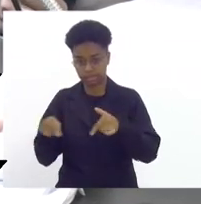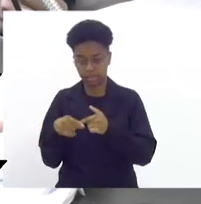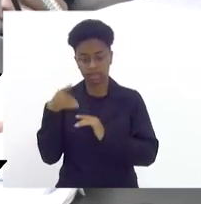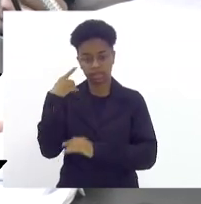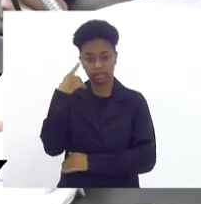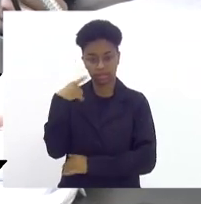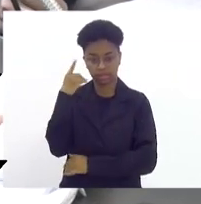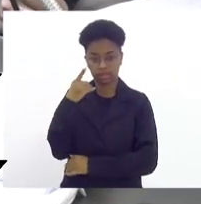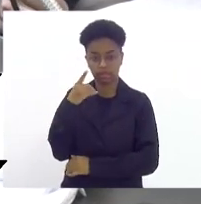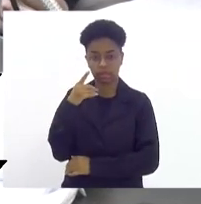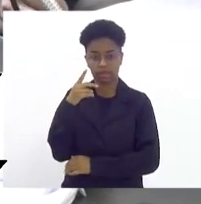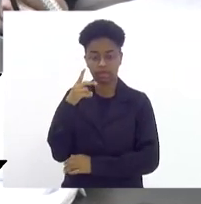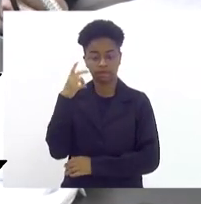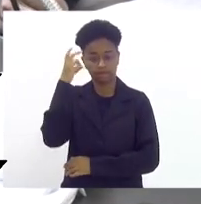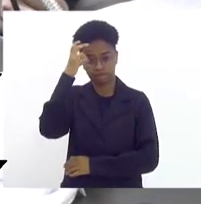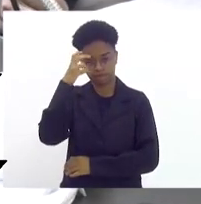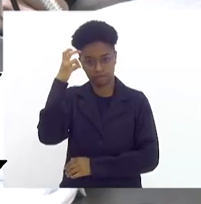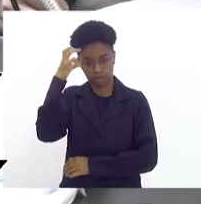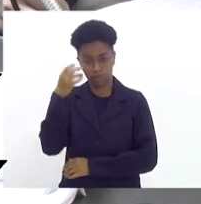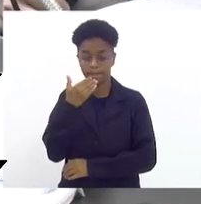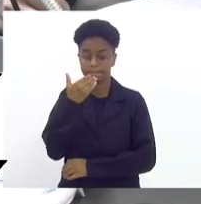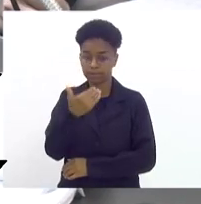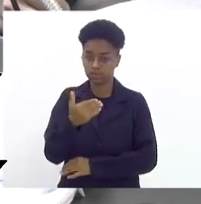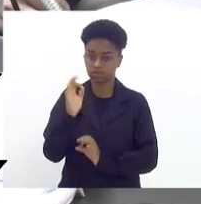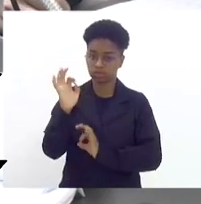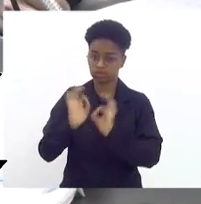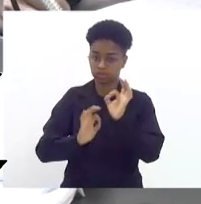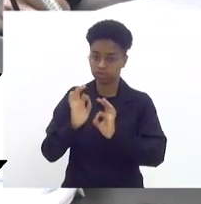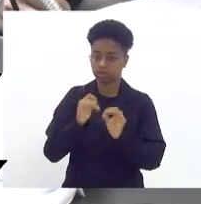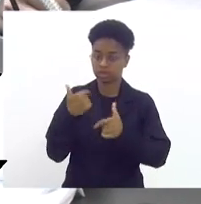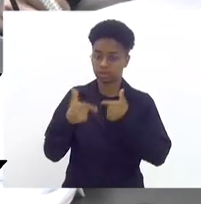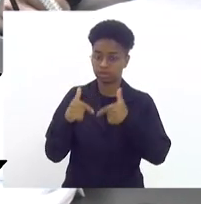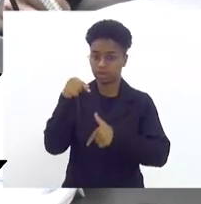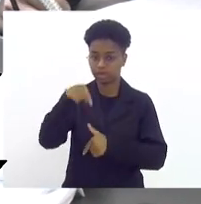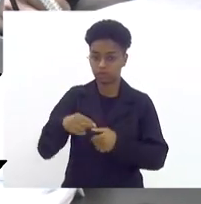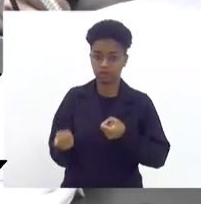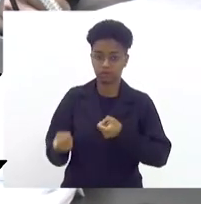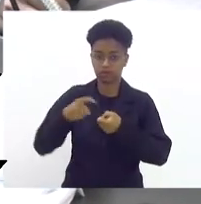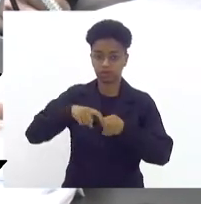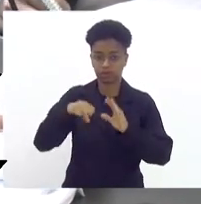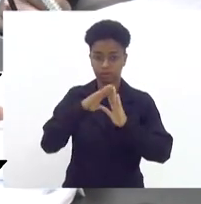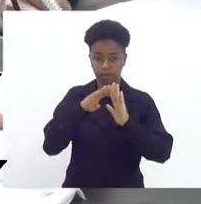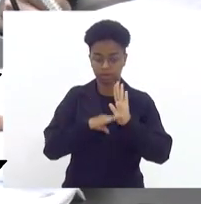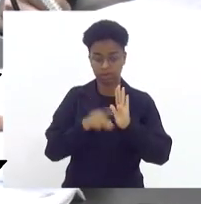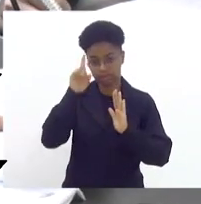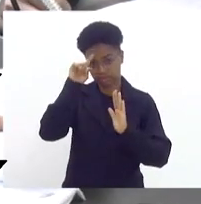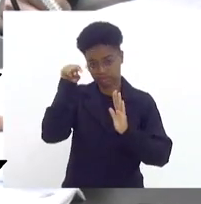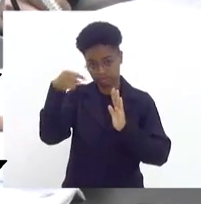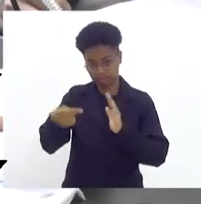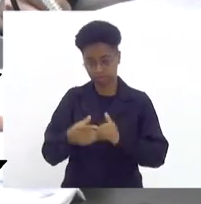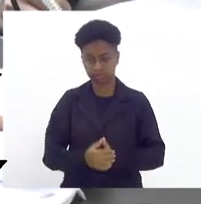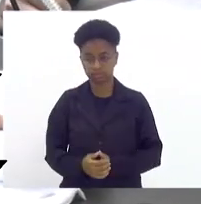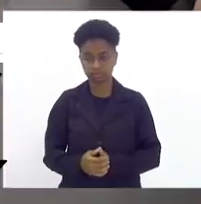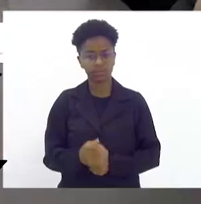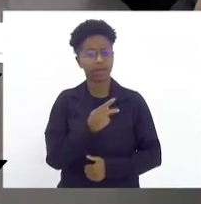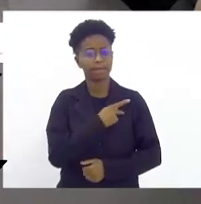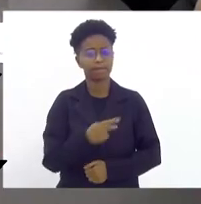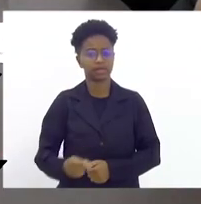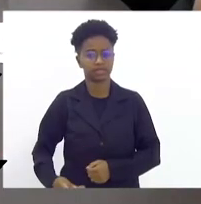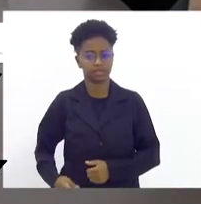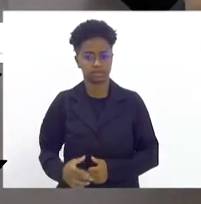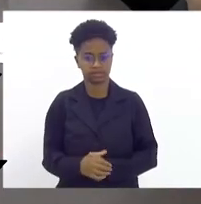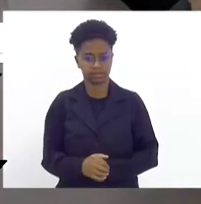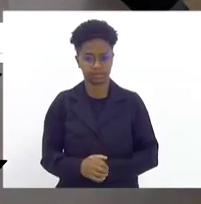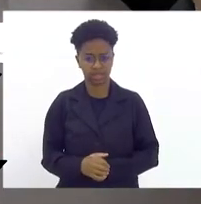a coordenação dos trabalhos aqui da CCJ que retorne a pauta na próxima semana. Senhor presidente. Pois não, deputado Luiz